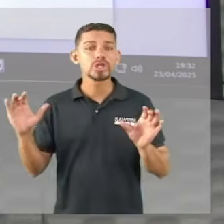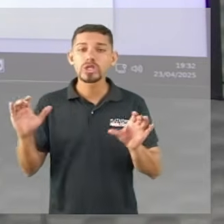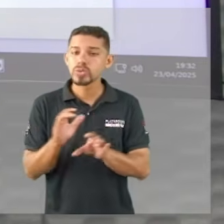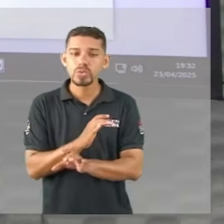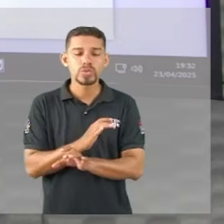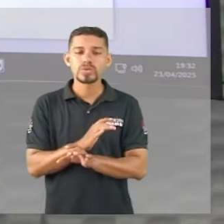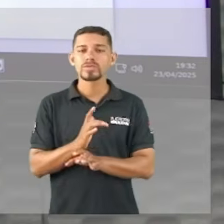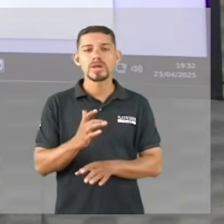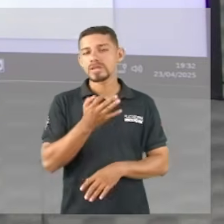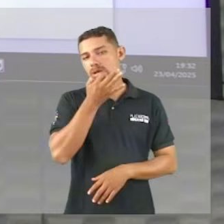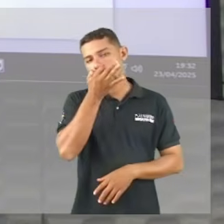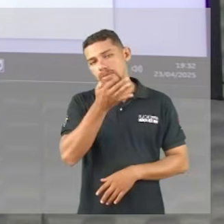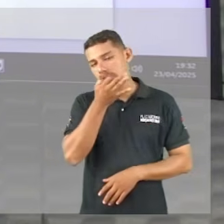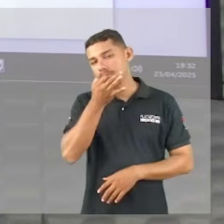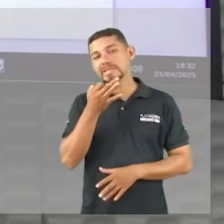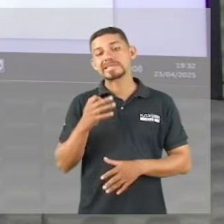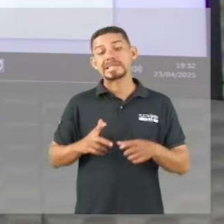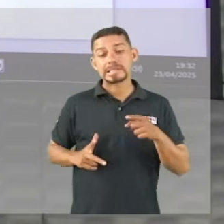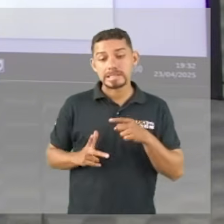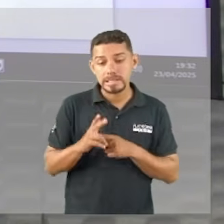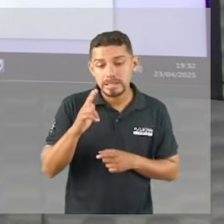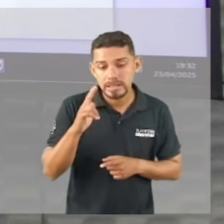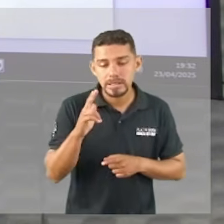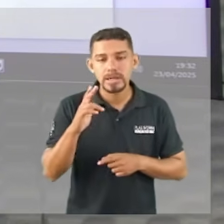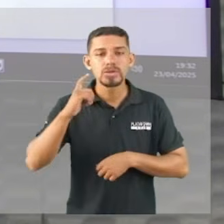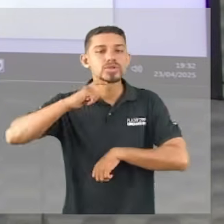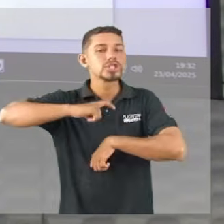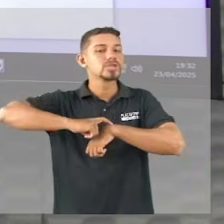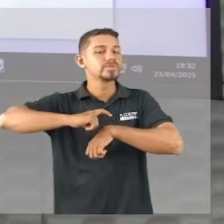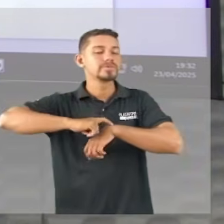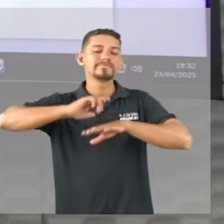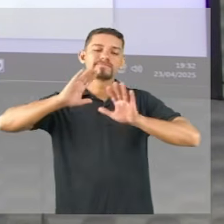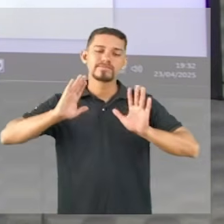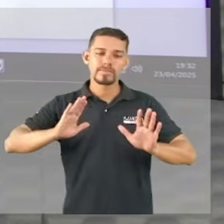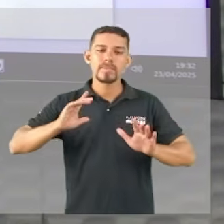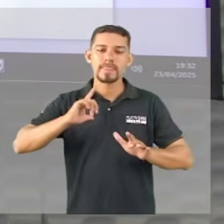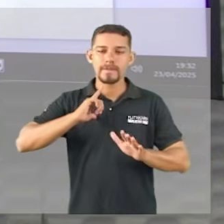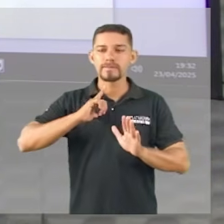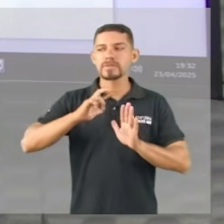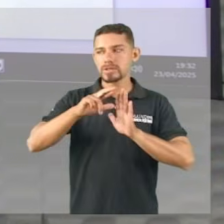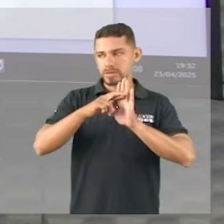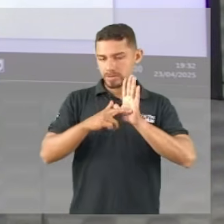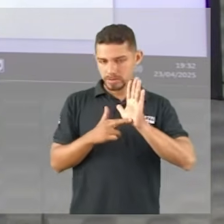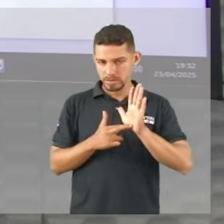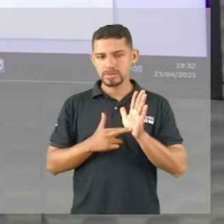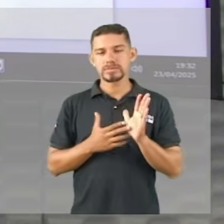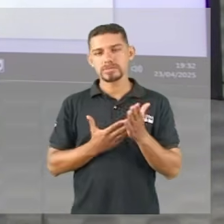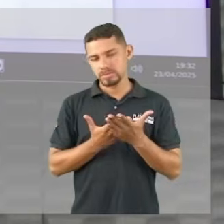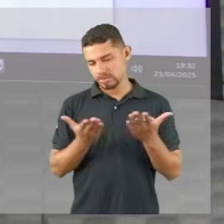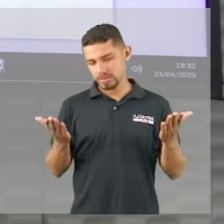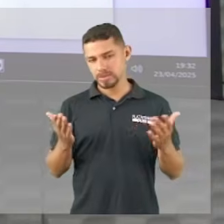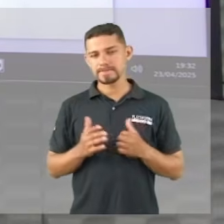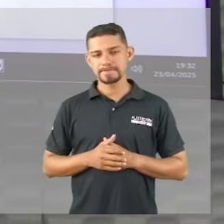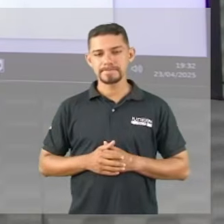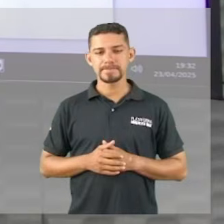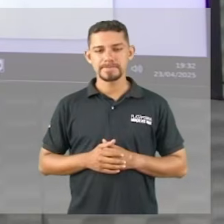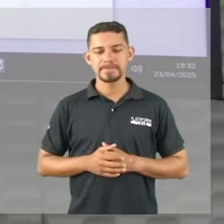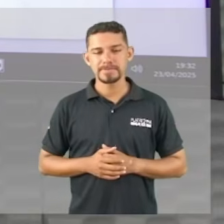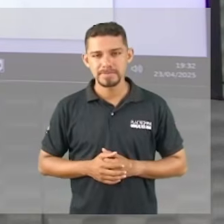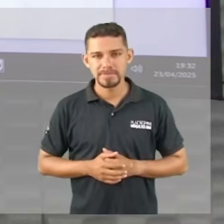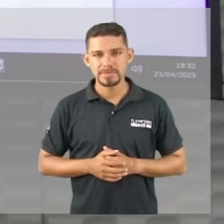a argumentação e teve que cortar porque parou o tempo, né? Porque tem regras e as regras precisam ser